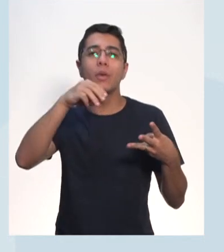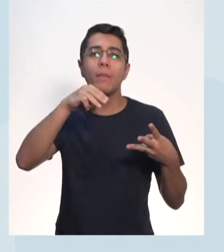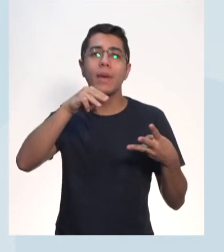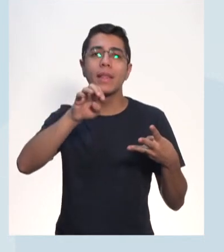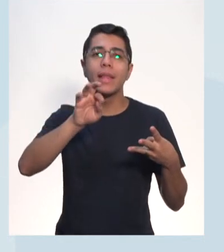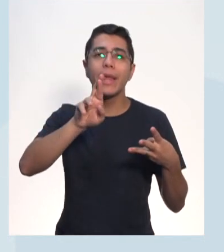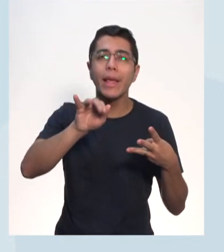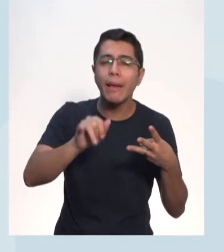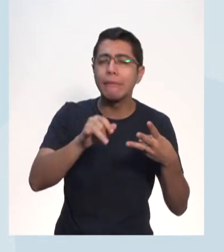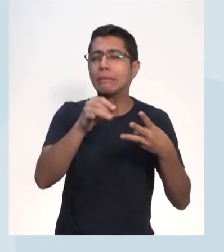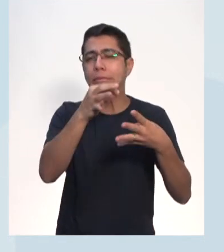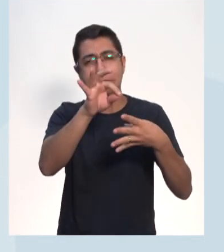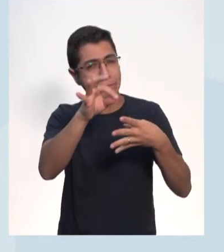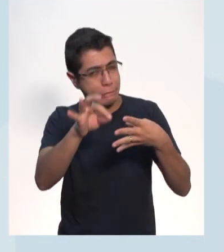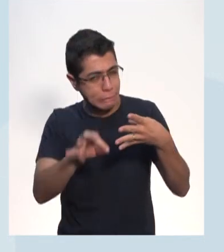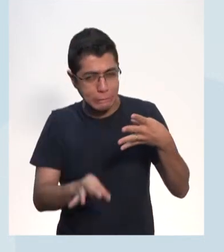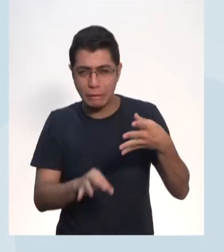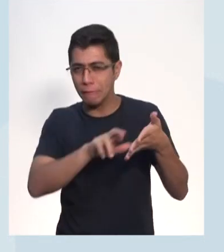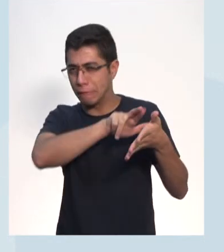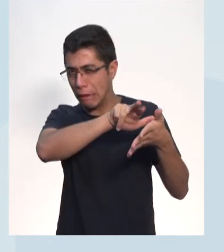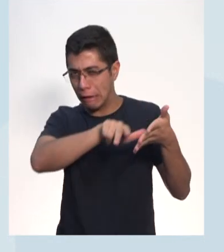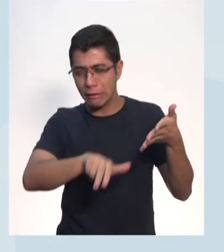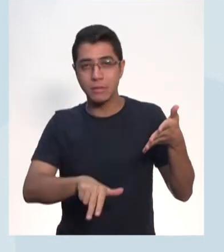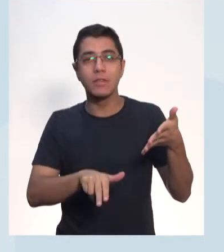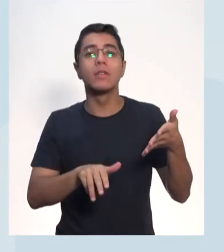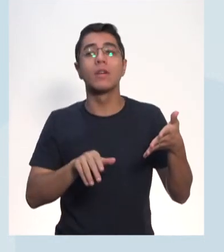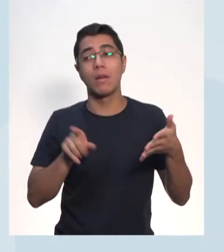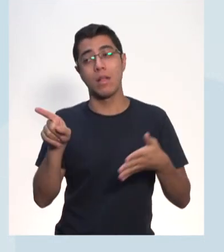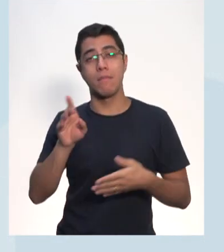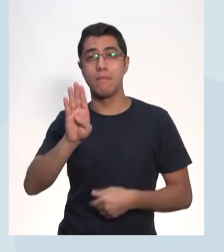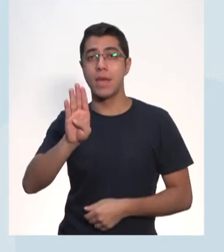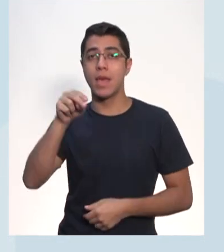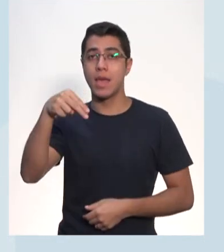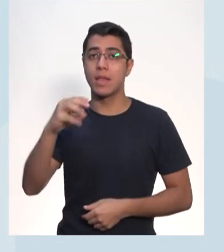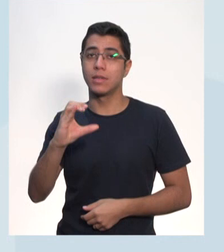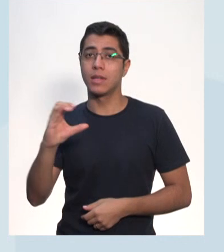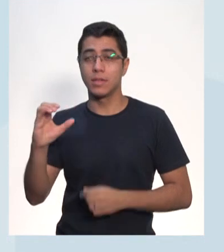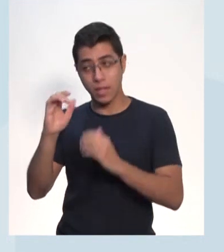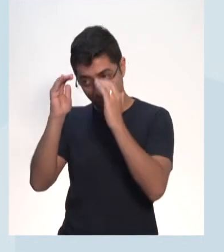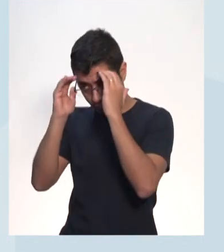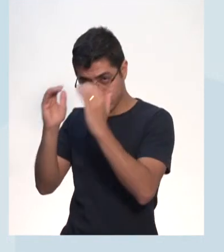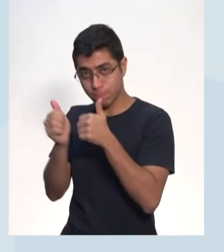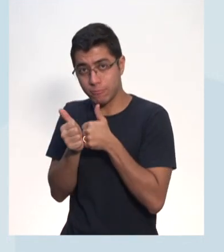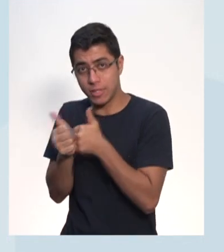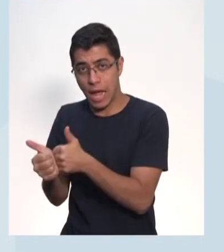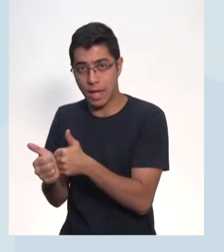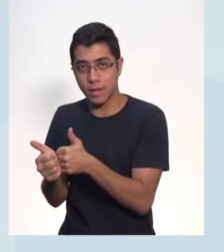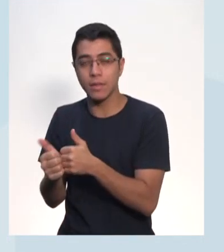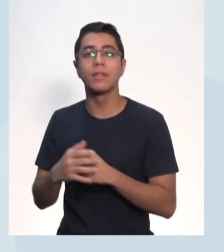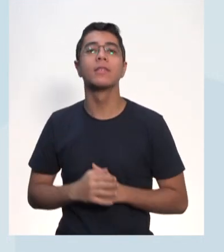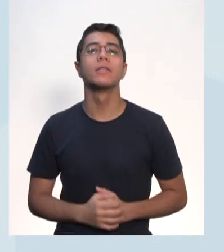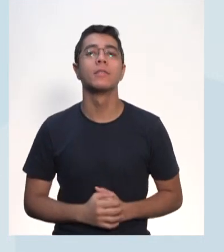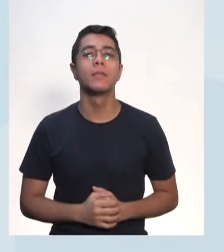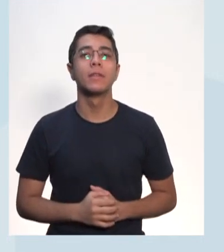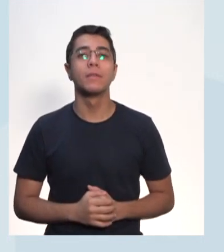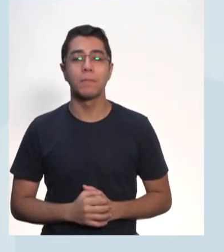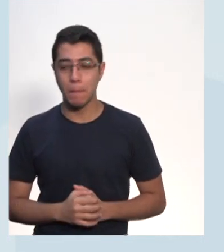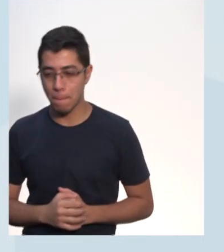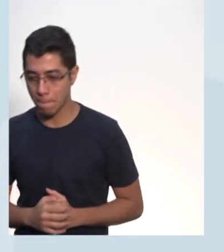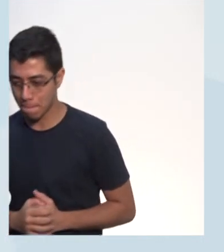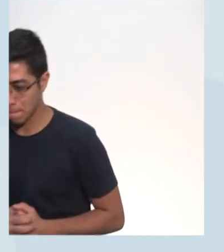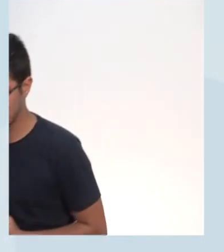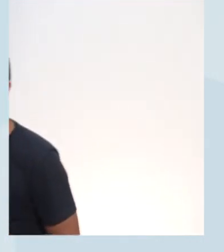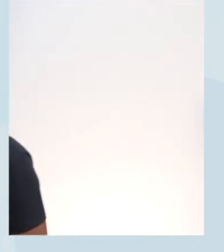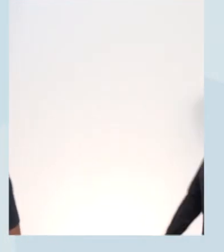na BNCC. Nós temos o organizador curricular, que ele vai contemplar essas unidades temáticas,